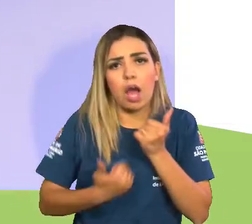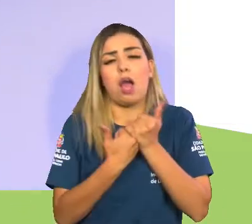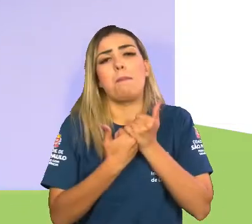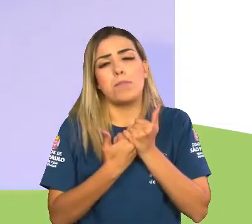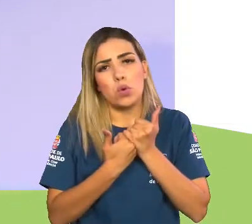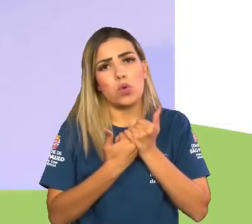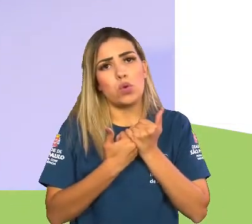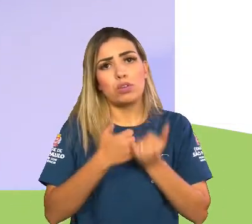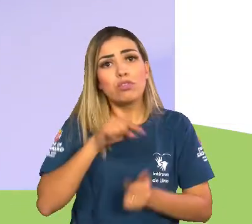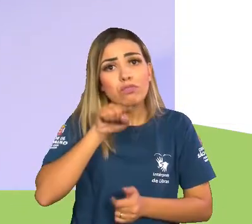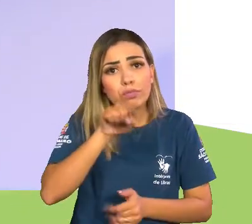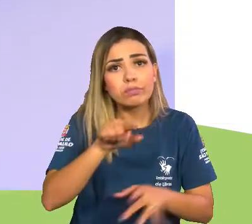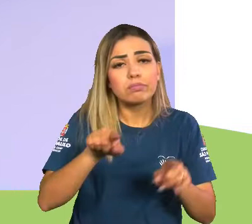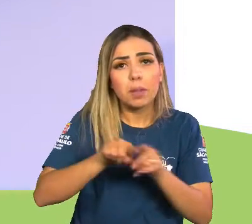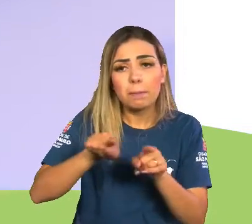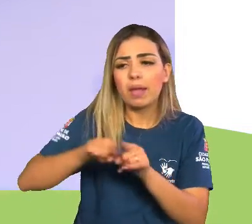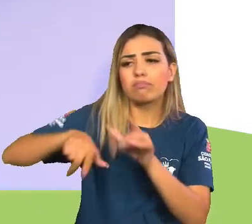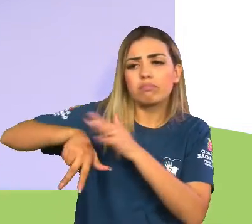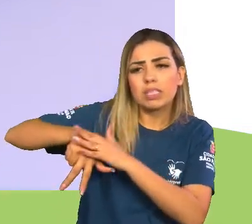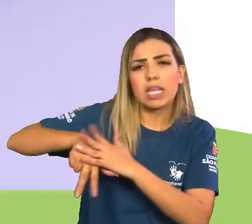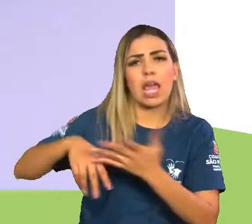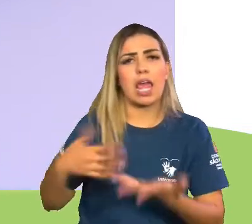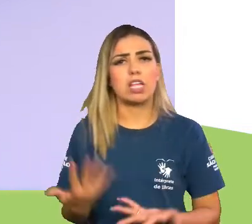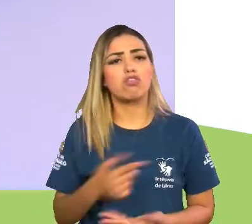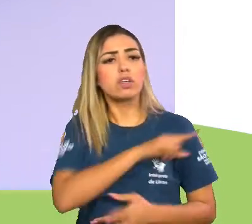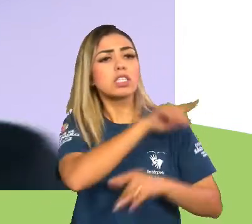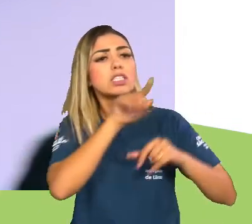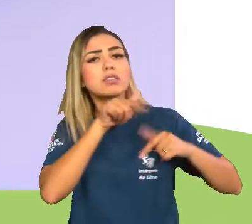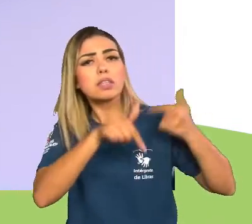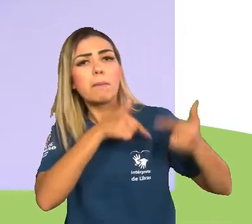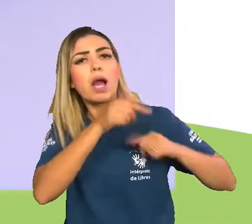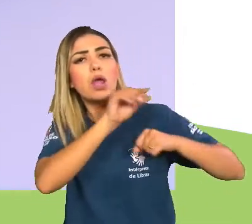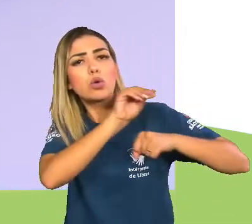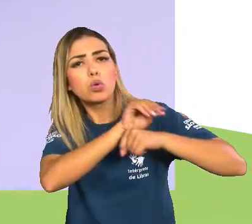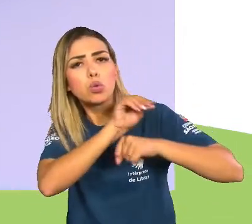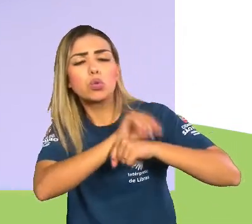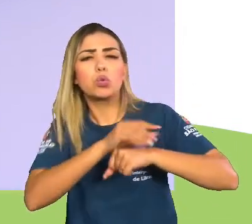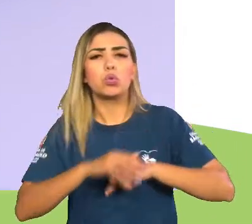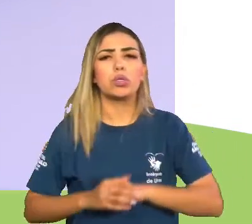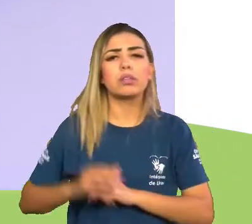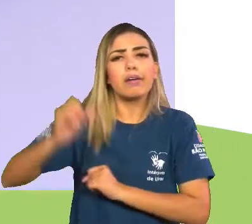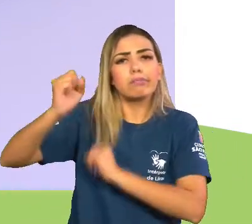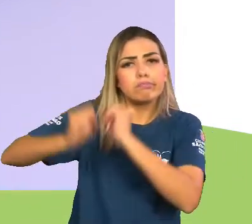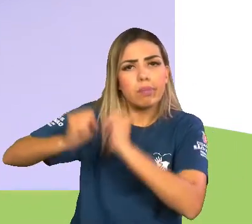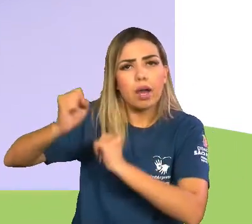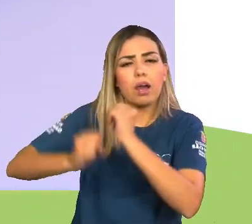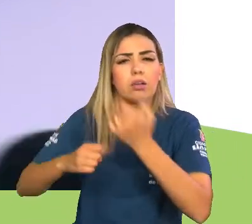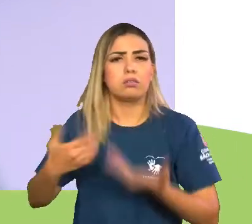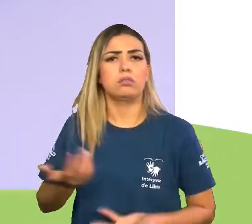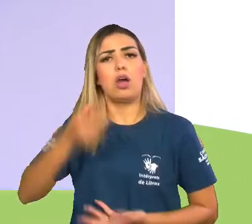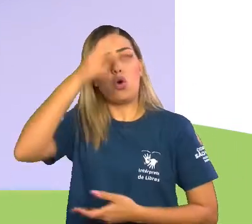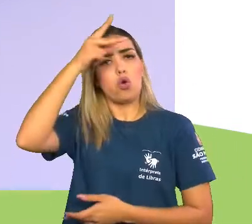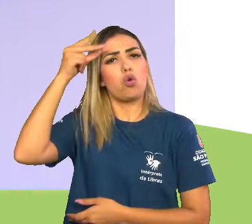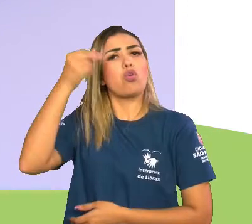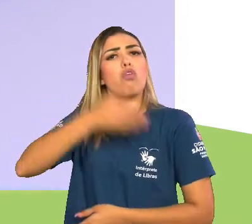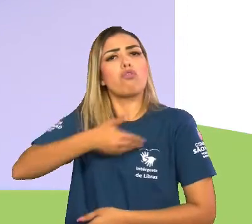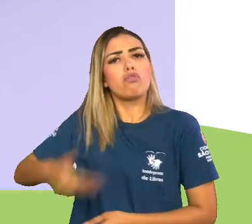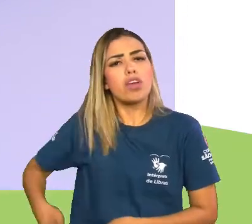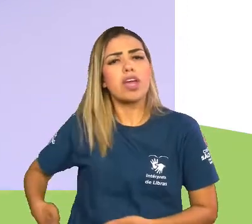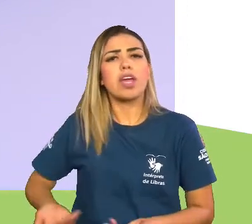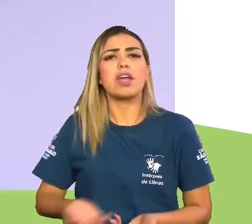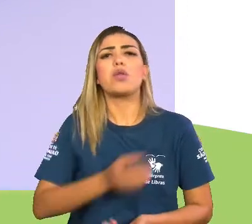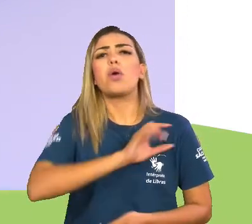Você, paciente, cuidador, indústria, governo, academia,